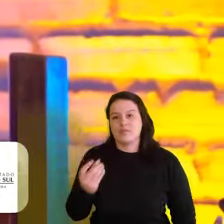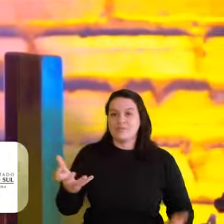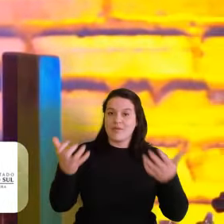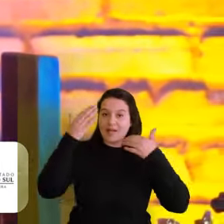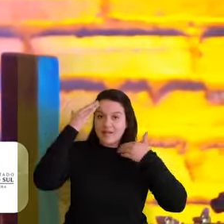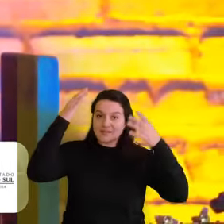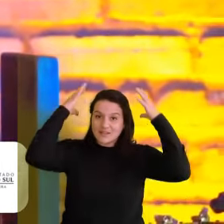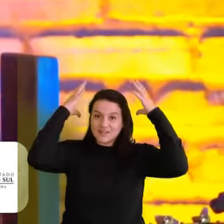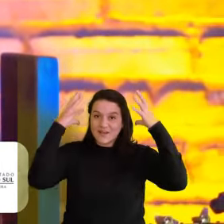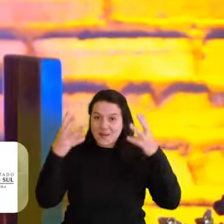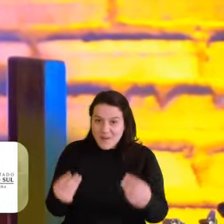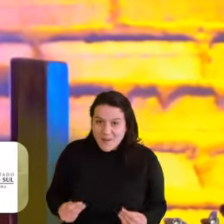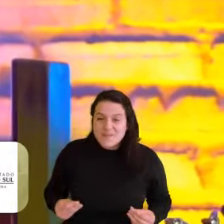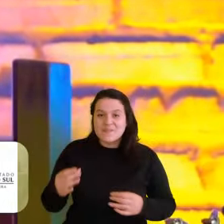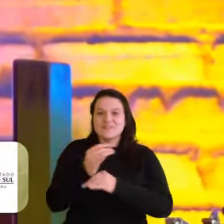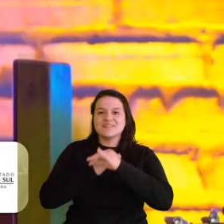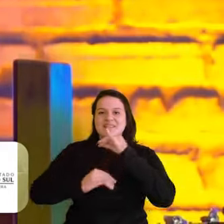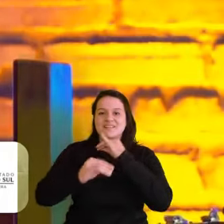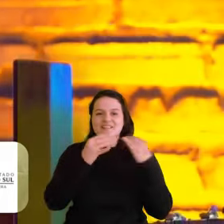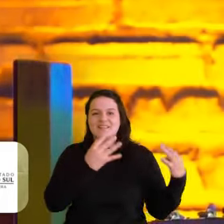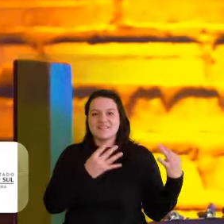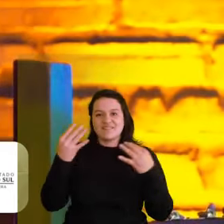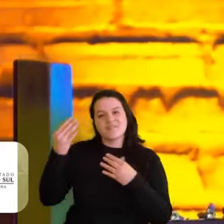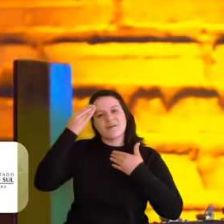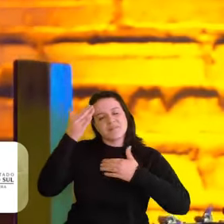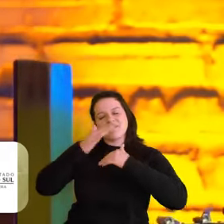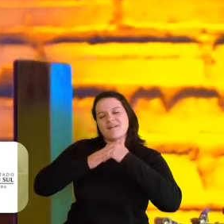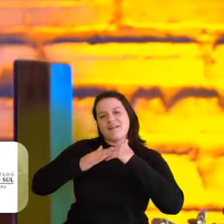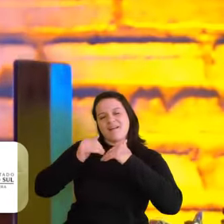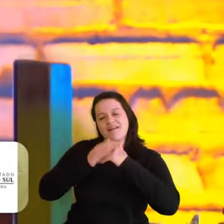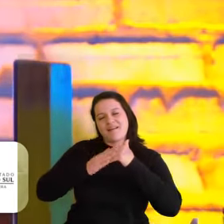aí. Obrigado pelo carinho de vocês, obrigado pelos mais de 100 mil